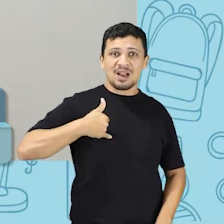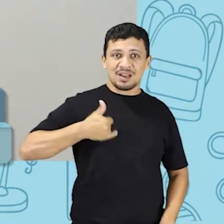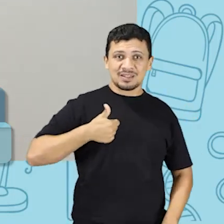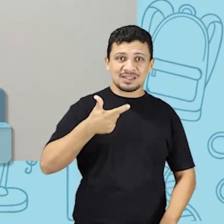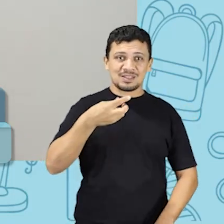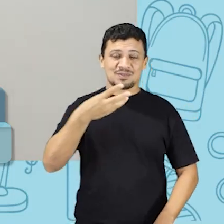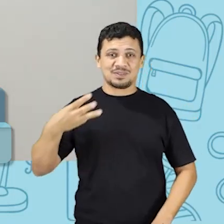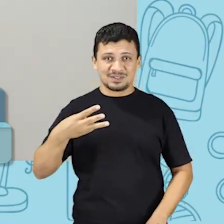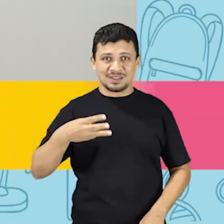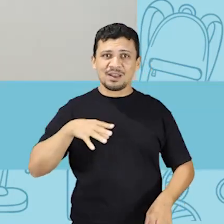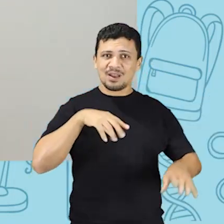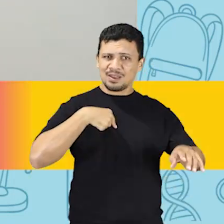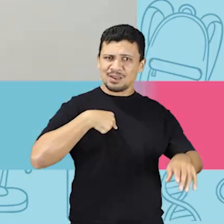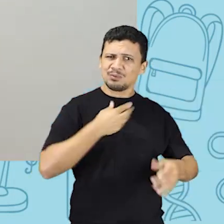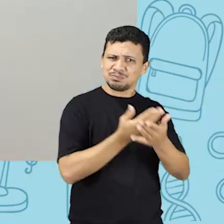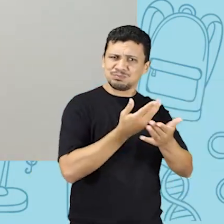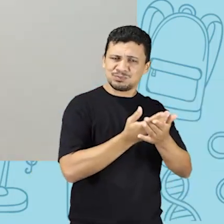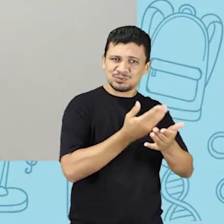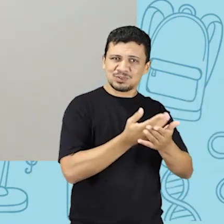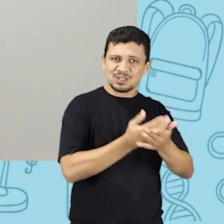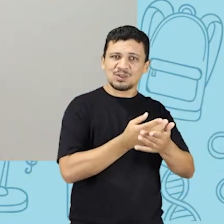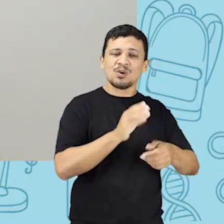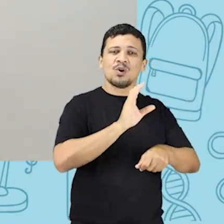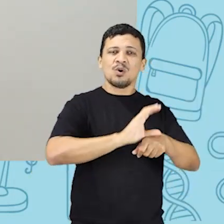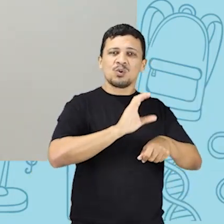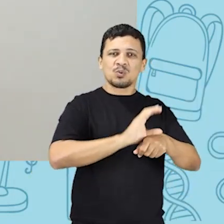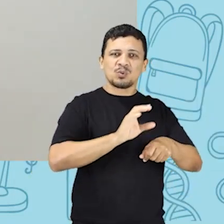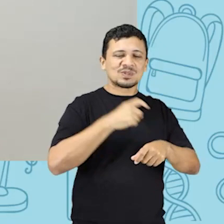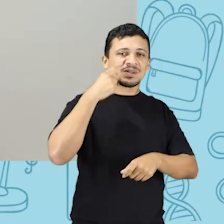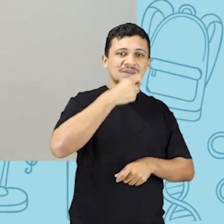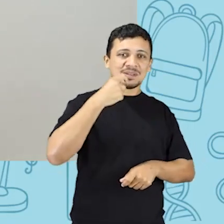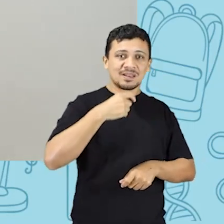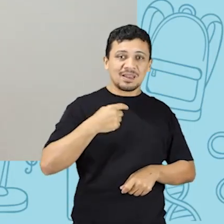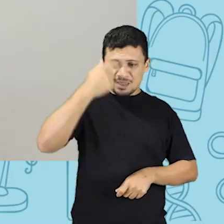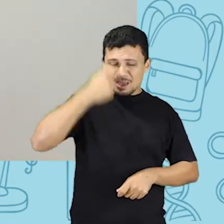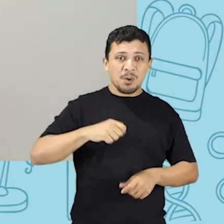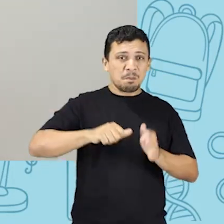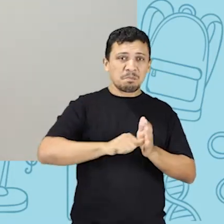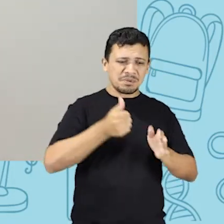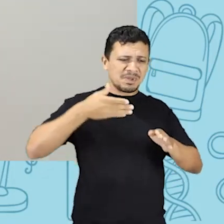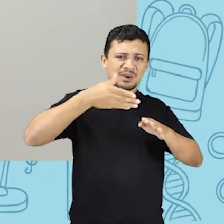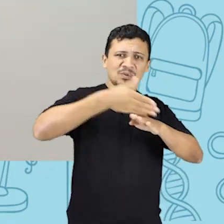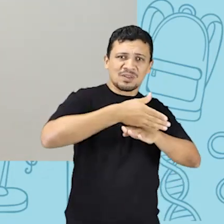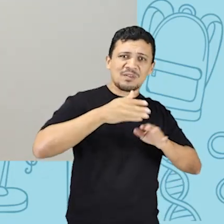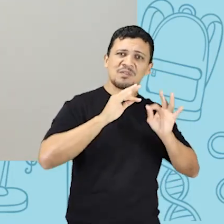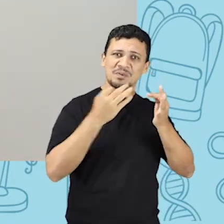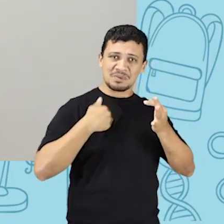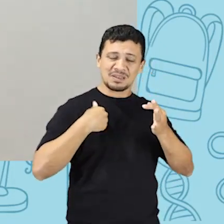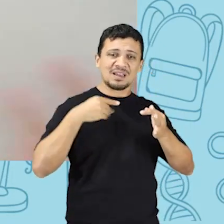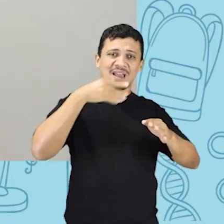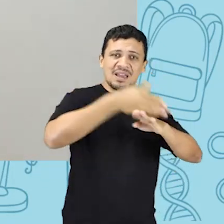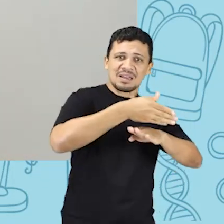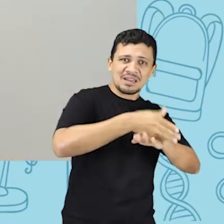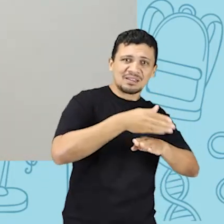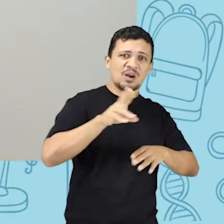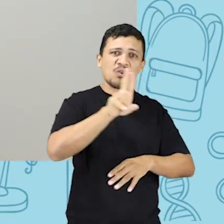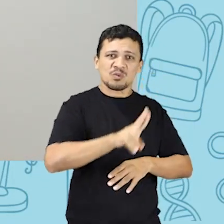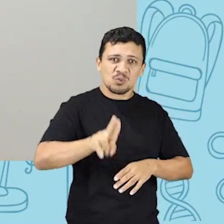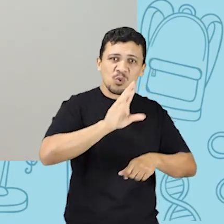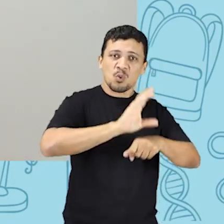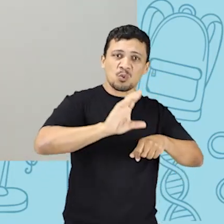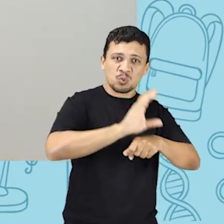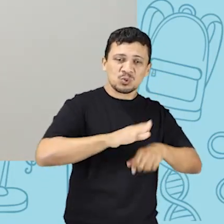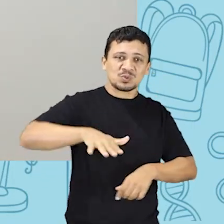em odontologia. Então, pessoal, falar para vocês que eu sou o primeiro da minha família a entrar na universidade e fazer um curso da